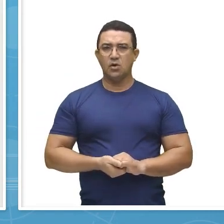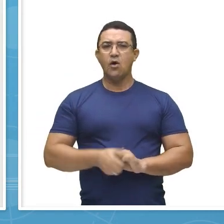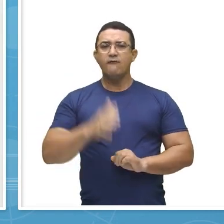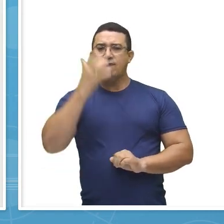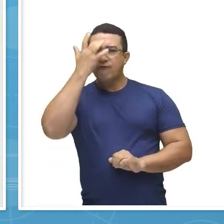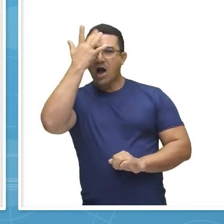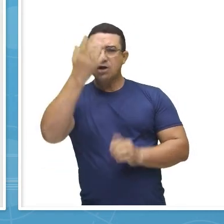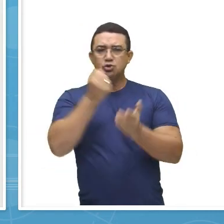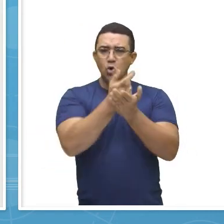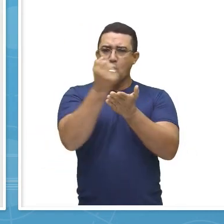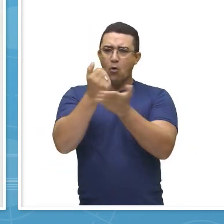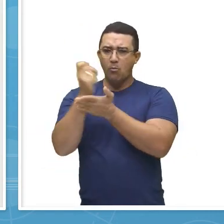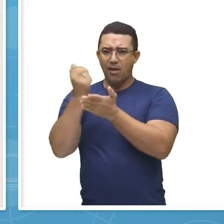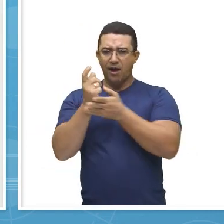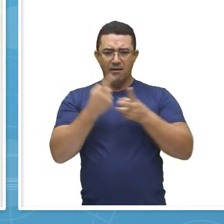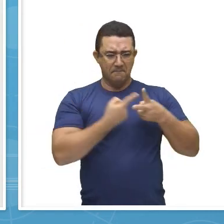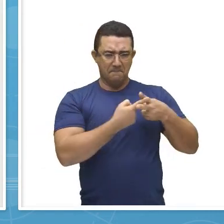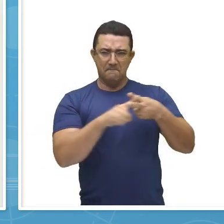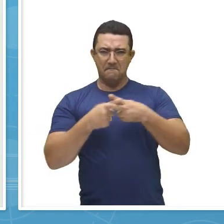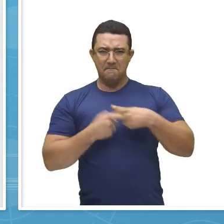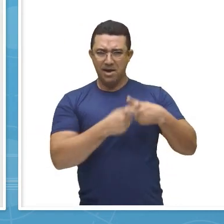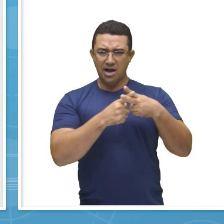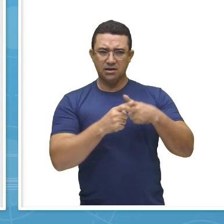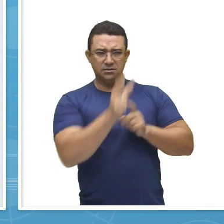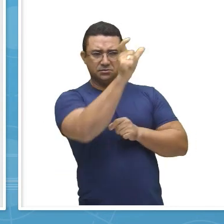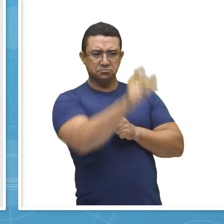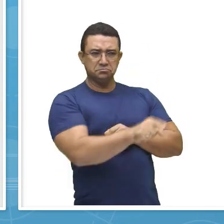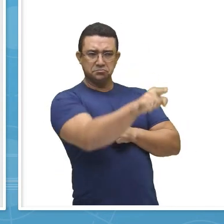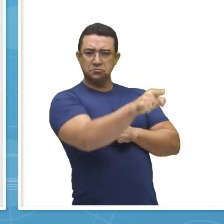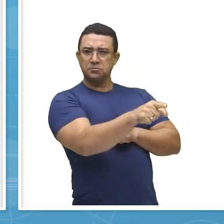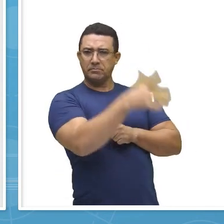de máquinas pelo artesão. Na verdade, quem vai